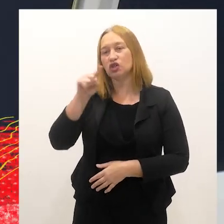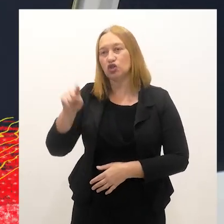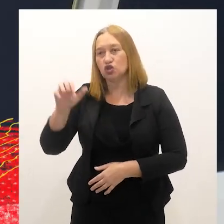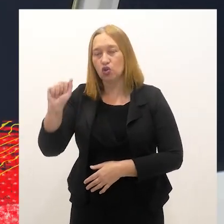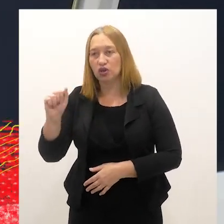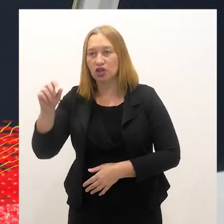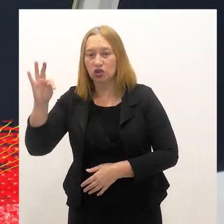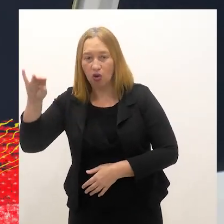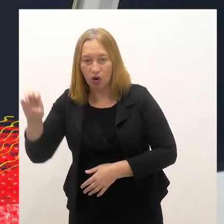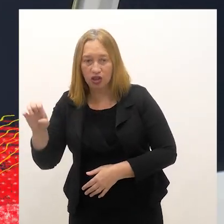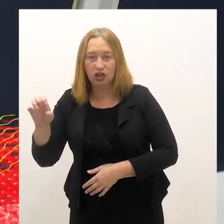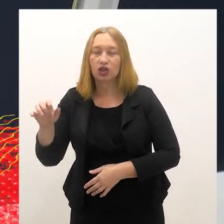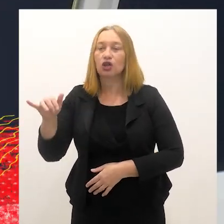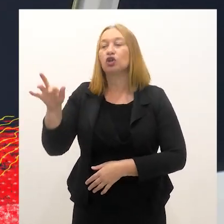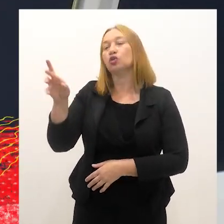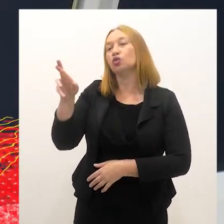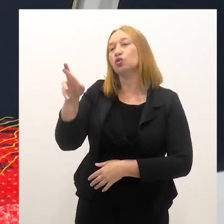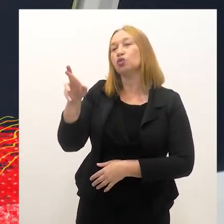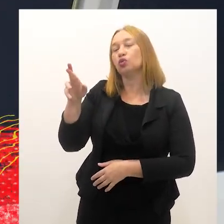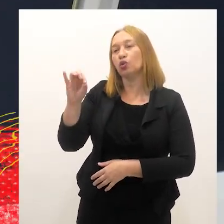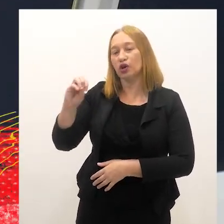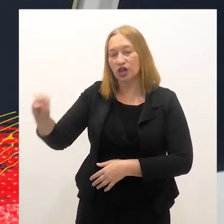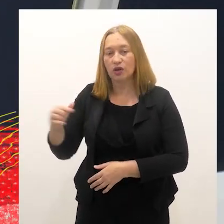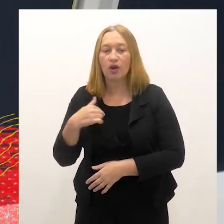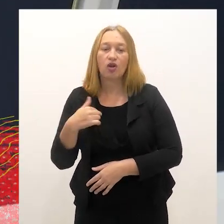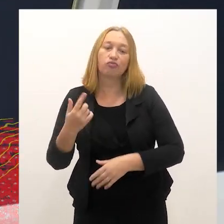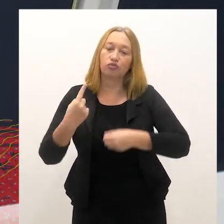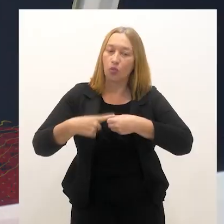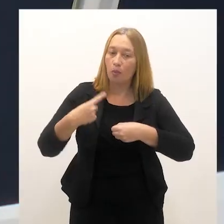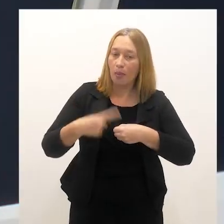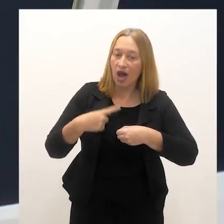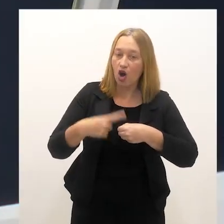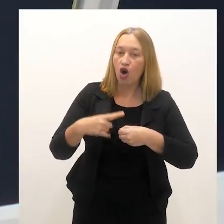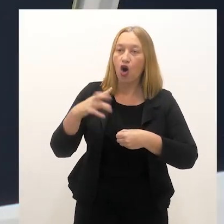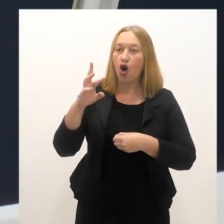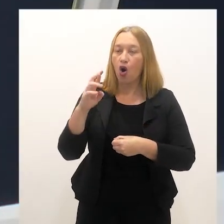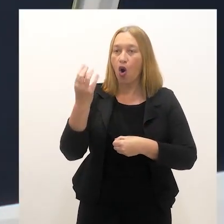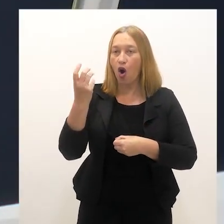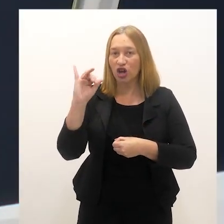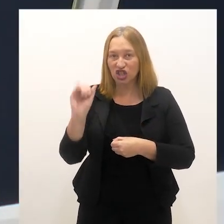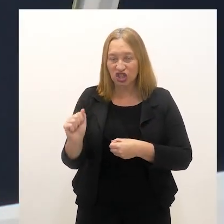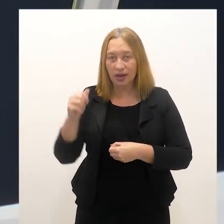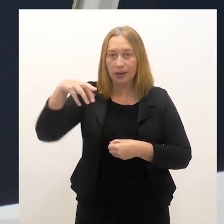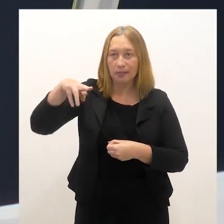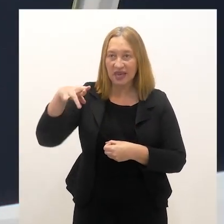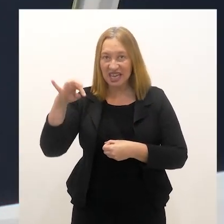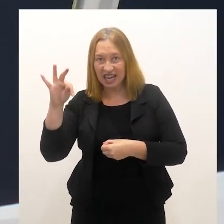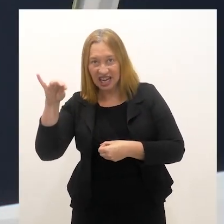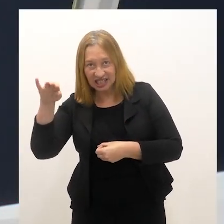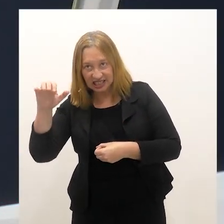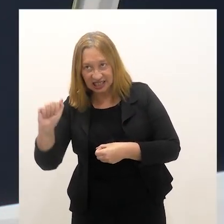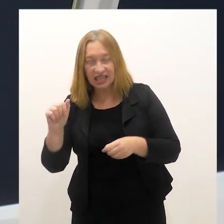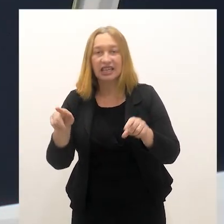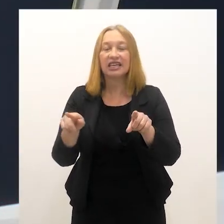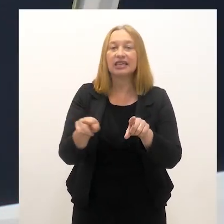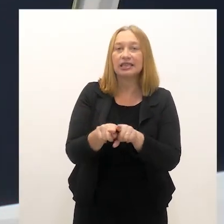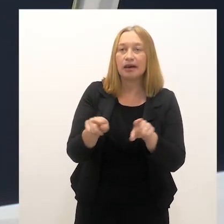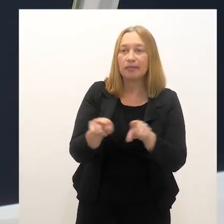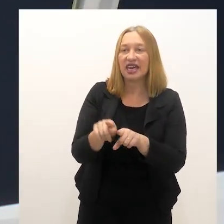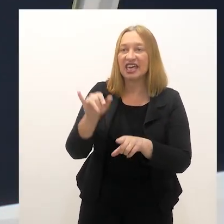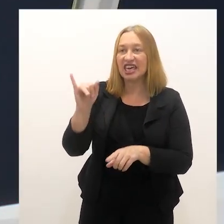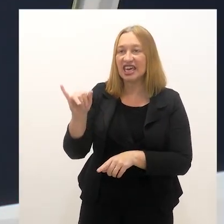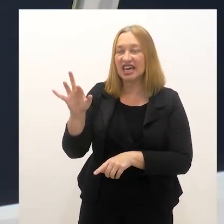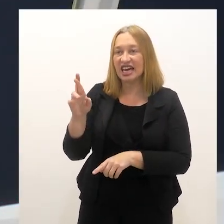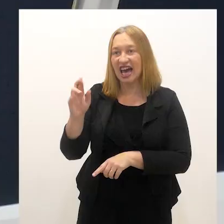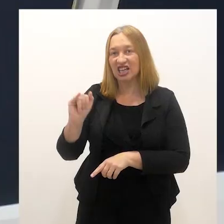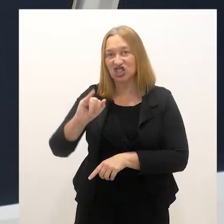Eu fui criado ali entre os bairros de Rocha Miranda e Irajá, porque minha família toda morou em Rocha